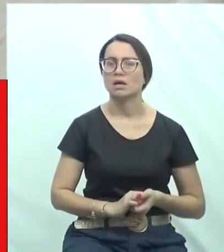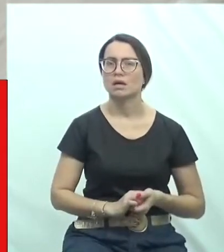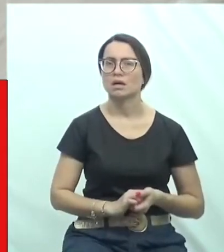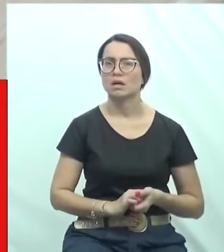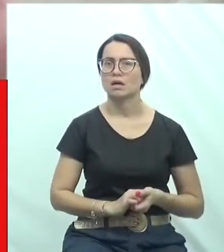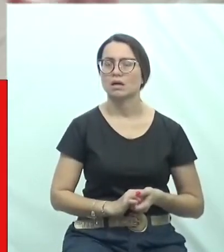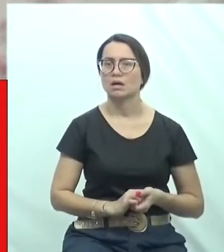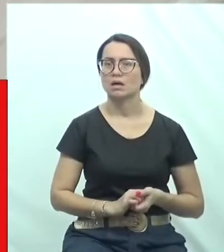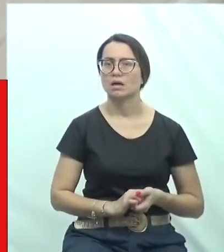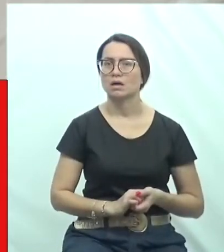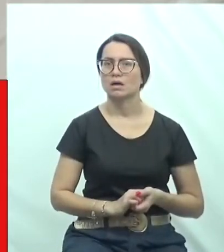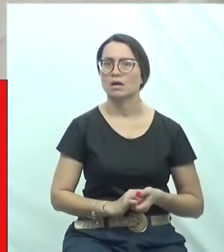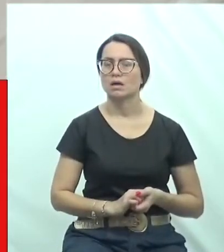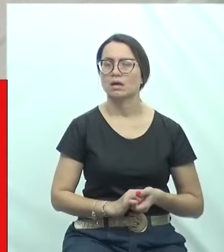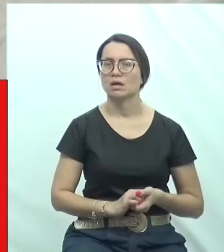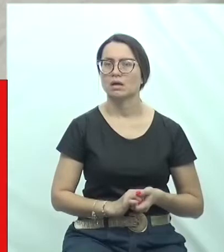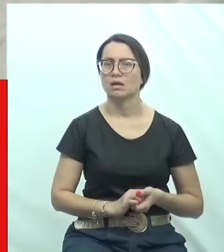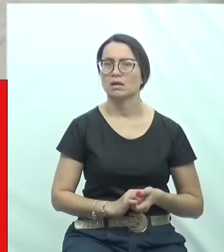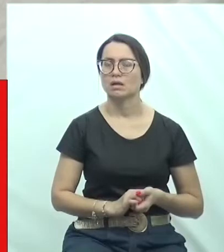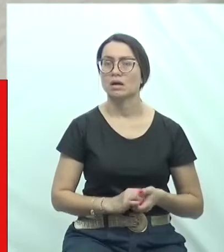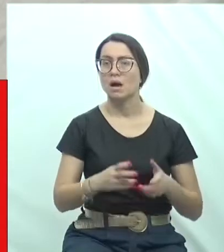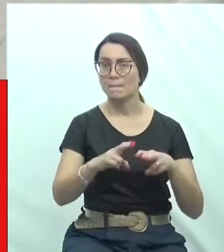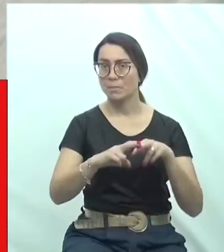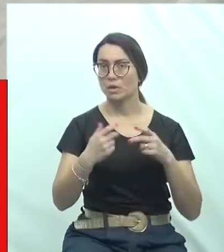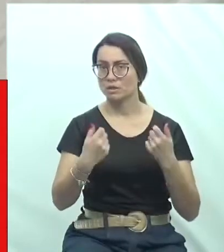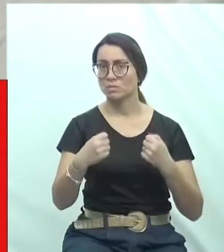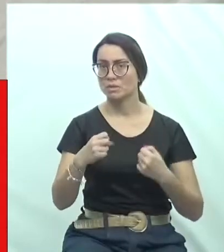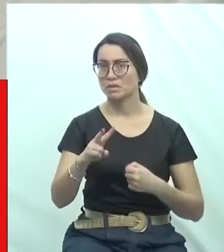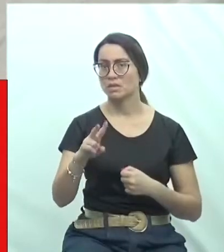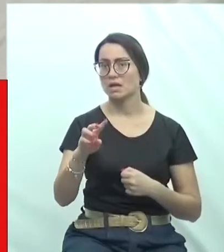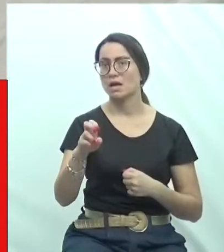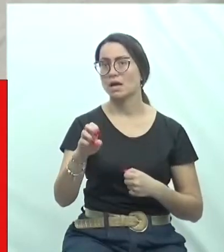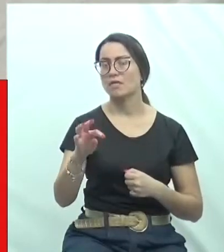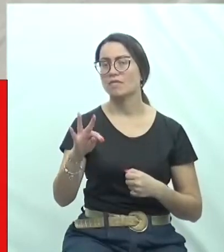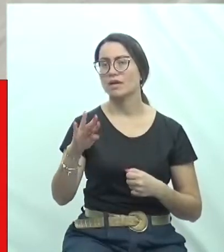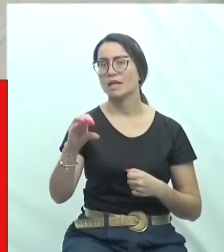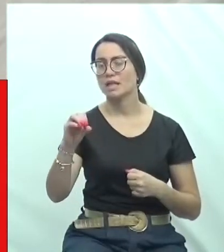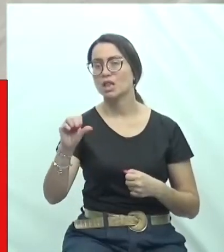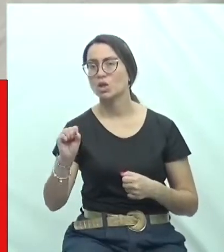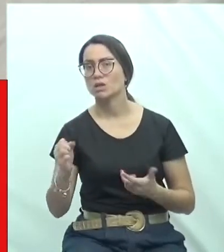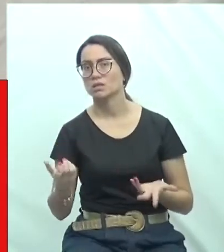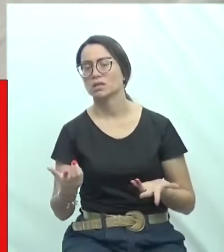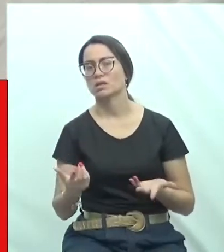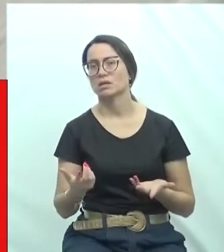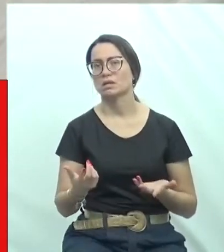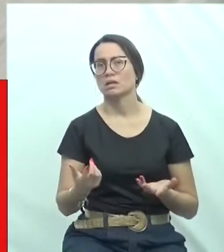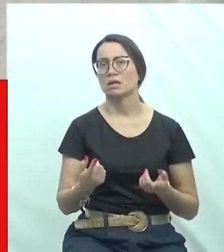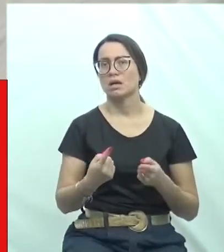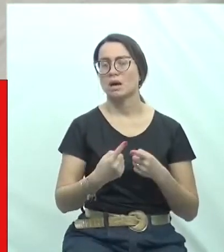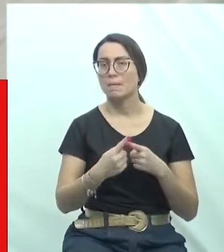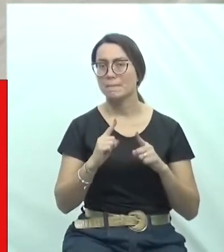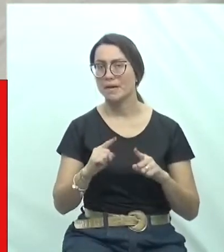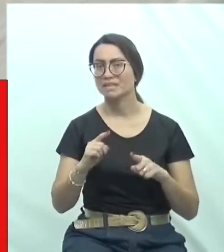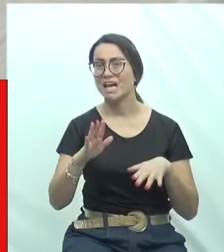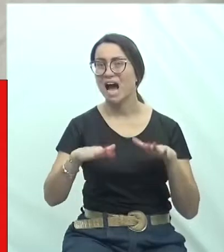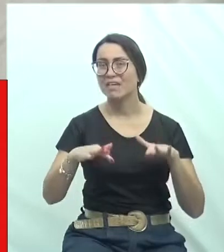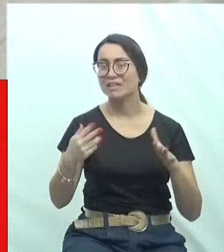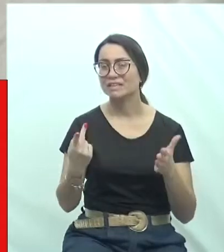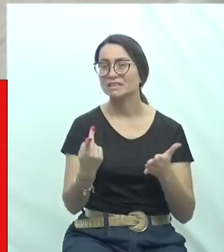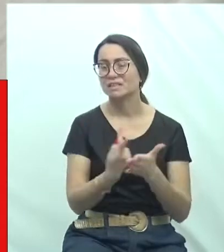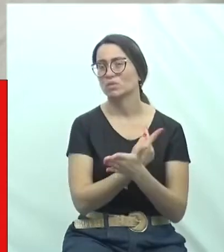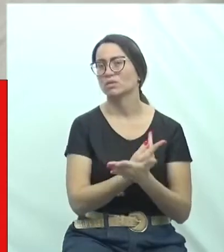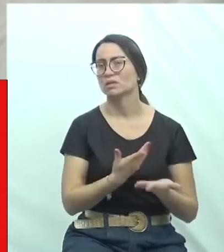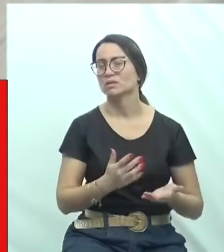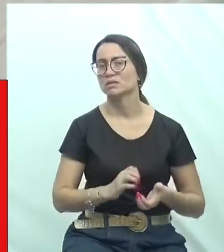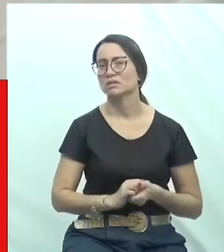na rede, por isso nós temos as ventosas, mas eles ocasionam eventualmente um desabastecimento de água. Então, é isso que eu